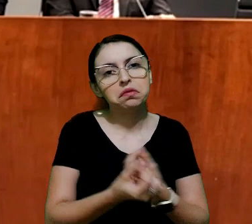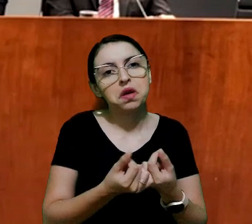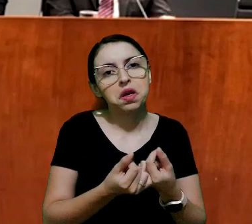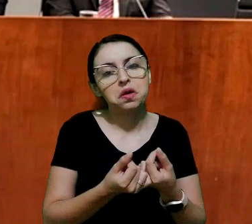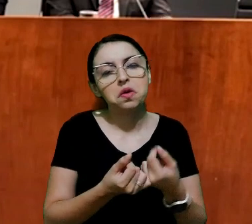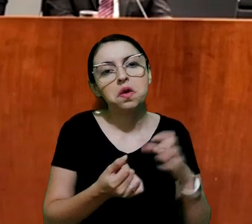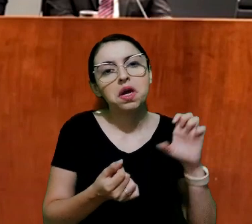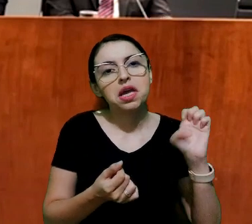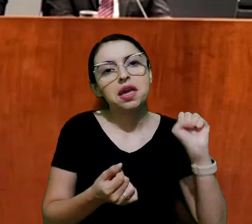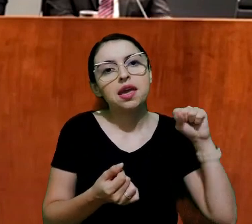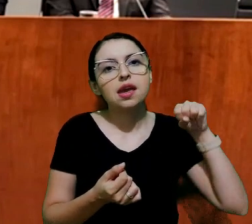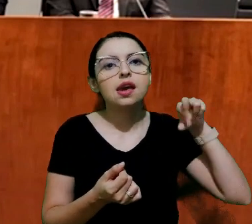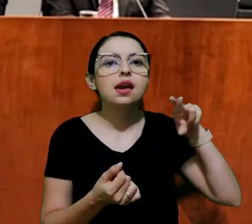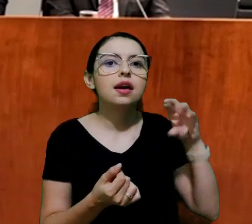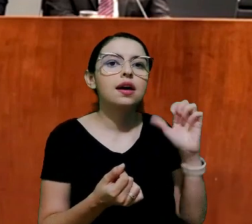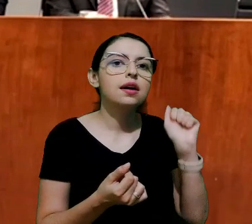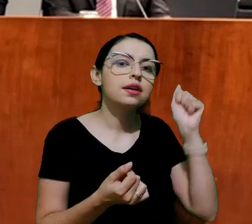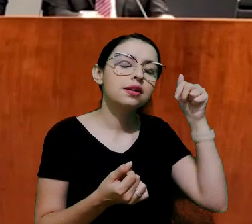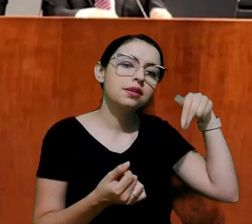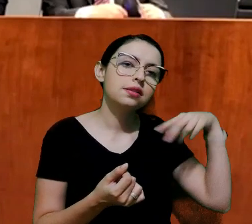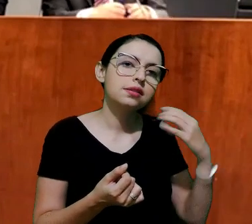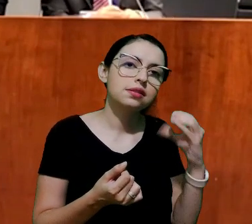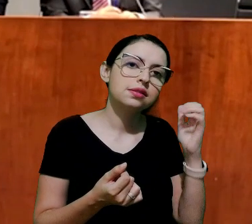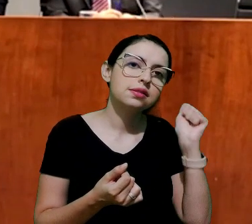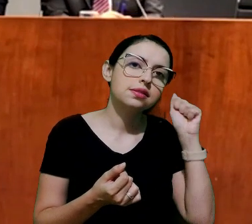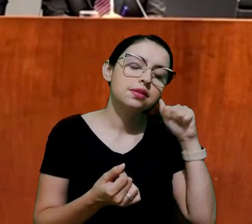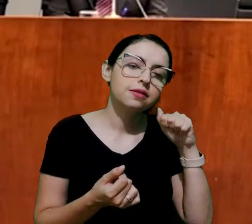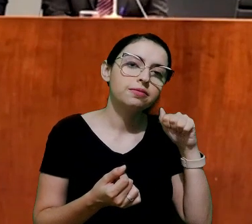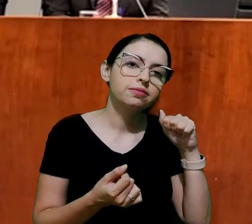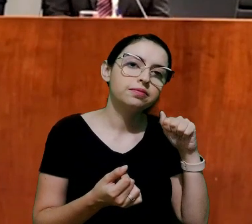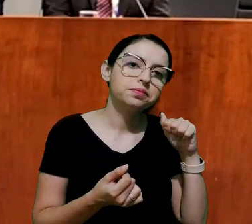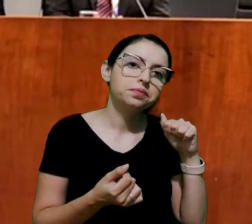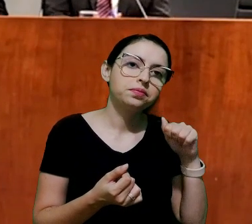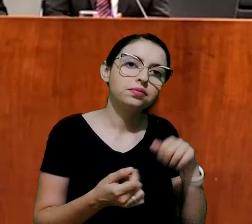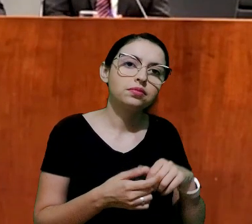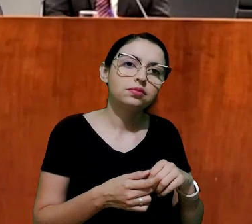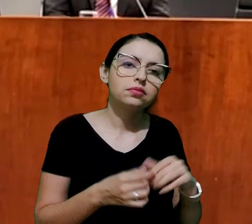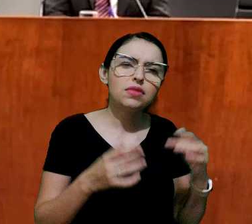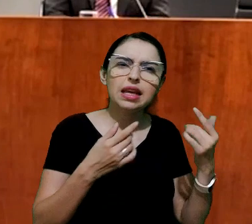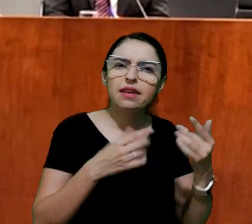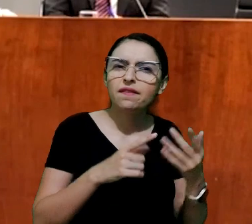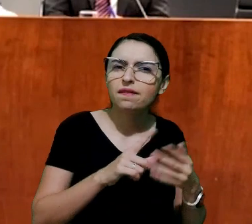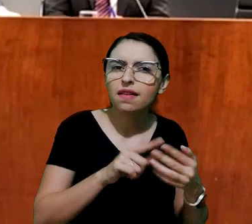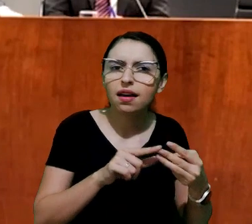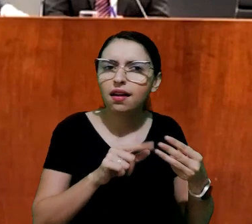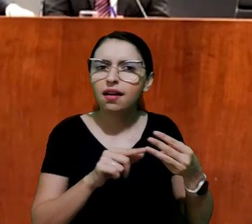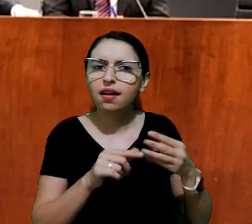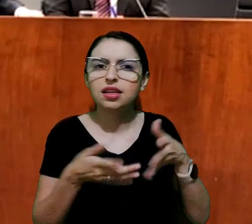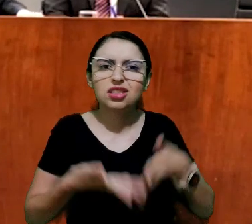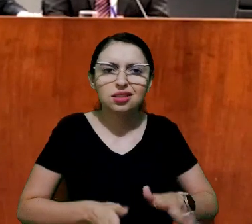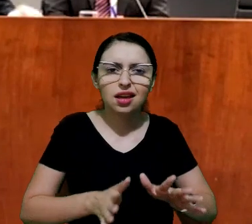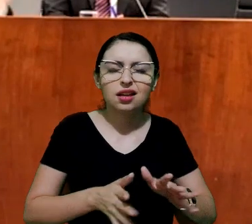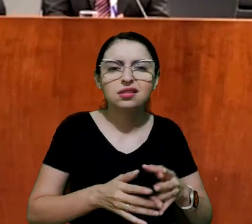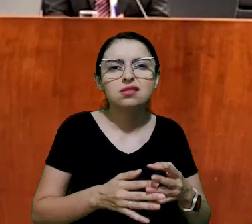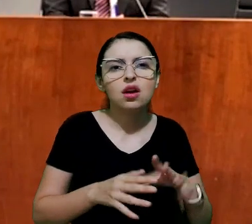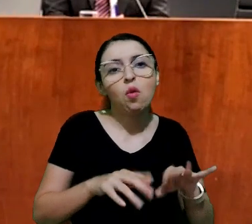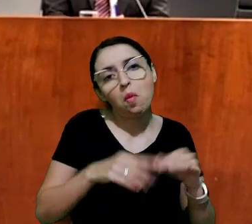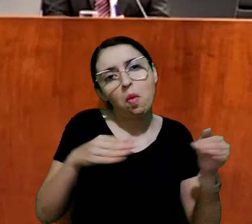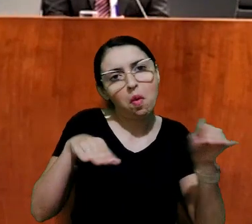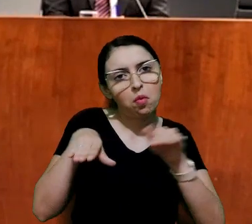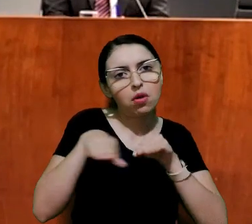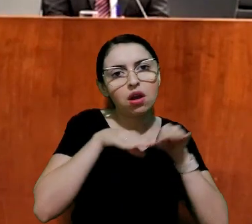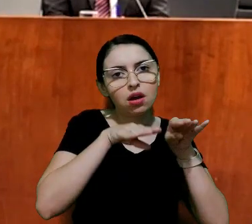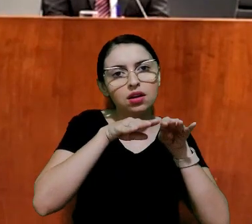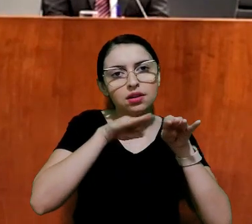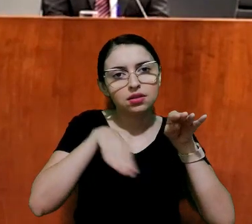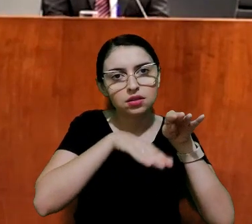cônjuge, que mais tarde vão falar aqui, e do companheiro concorrencialmente concorrer com descendentes, a depender do regime de bens, ou com ascendentes, independentemente